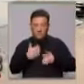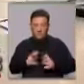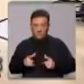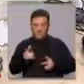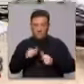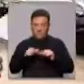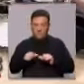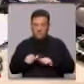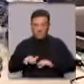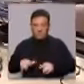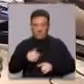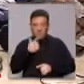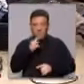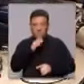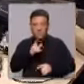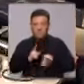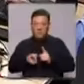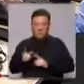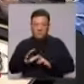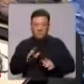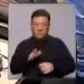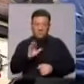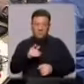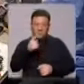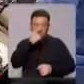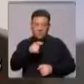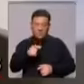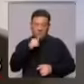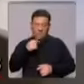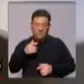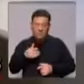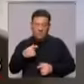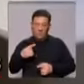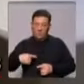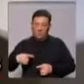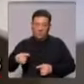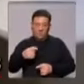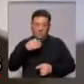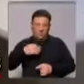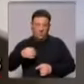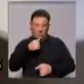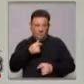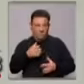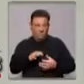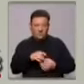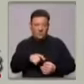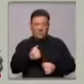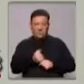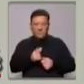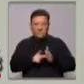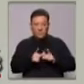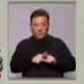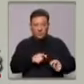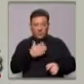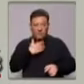sistemas informáticos, não posso dizer quais são, mas que as pessoas utilizam diariamente, e fazer projetos desses